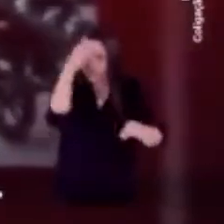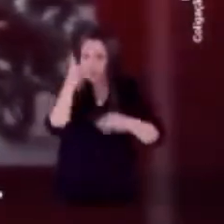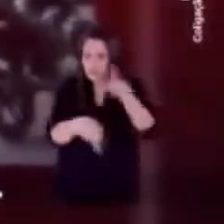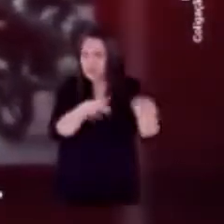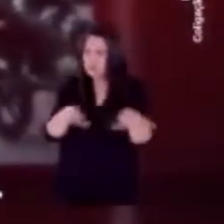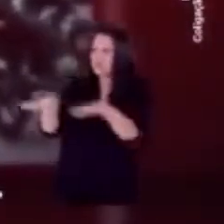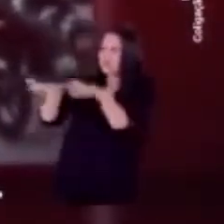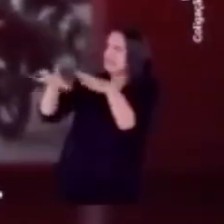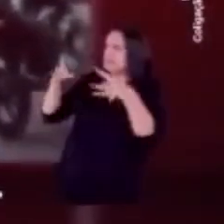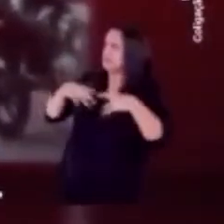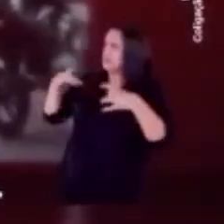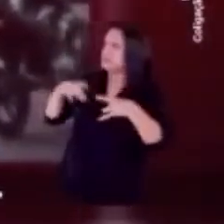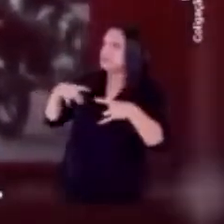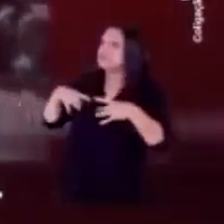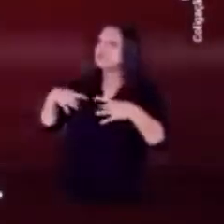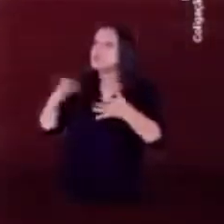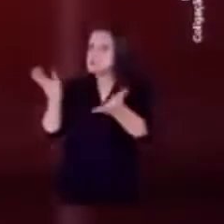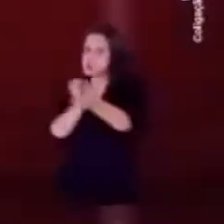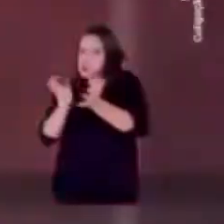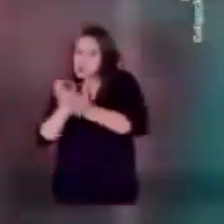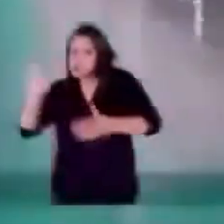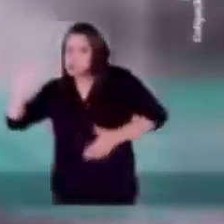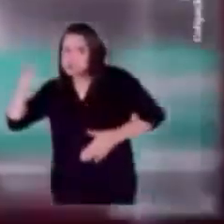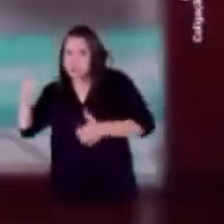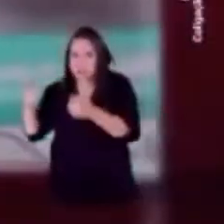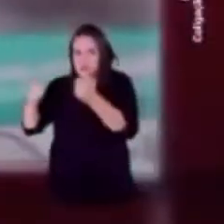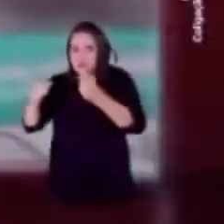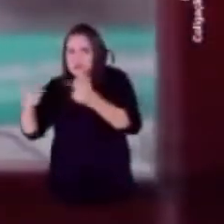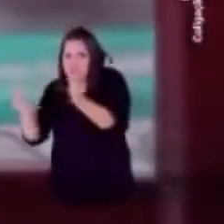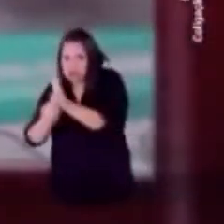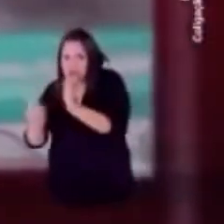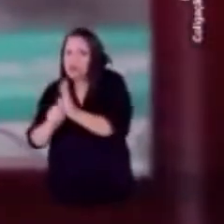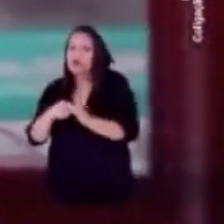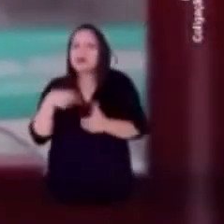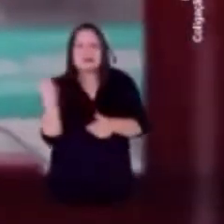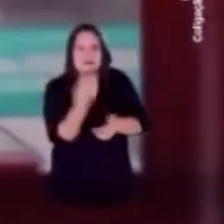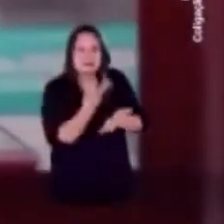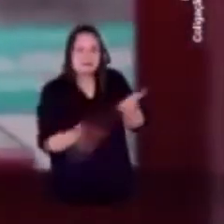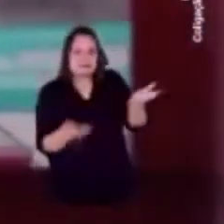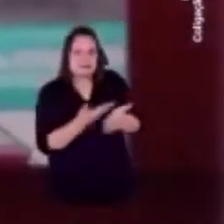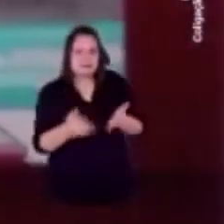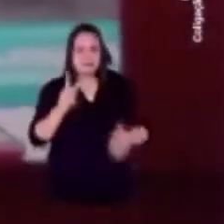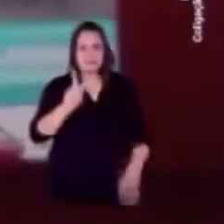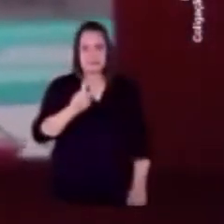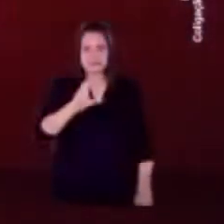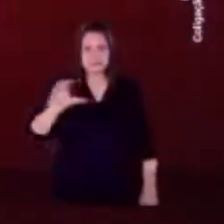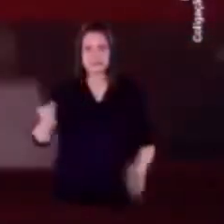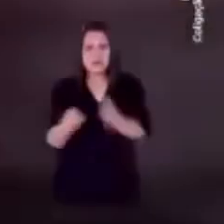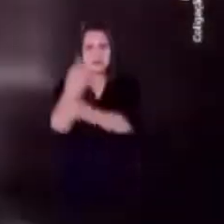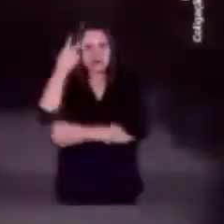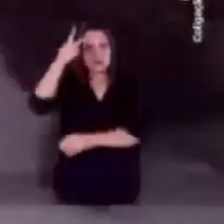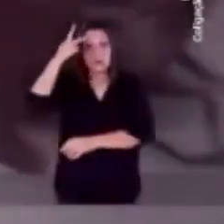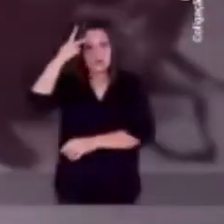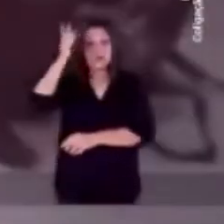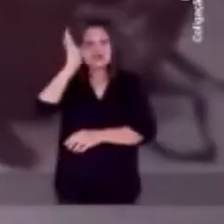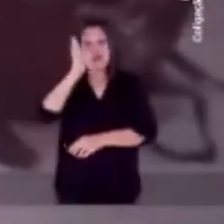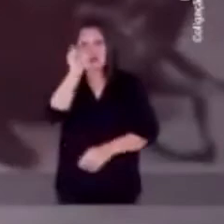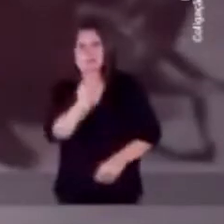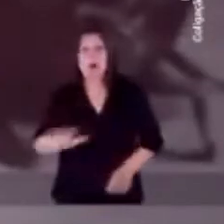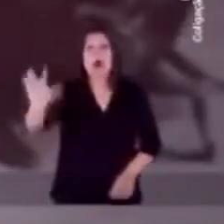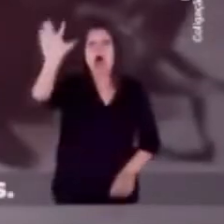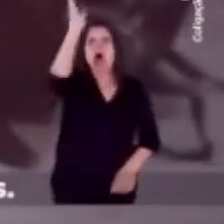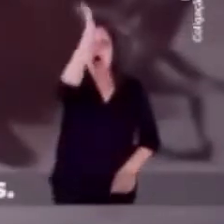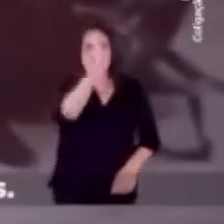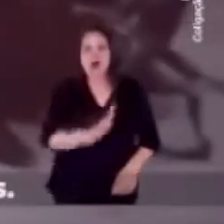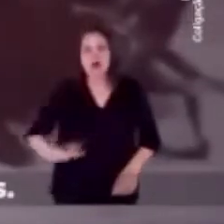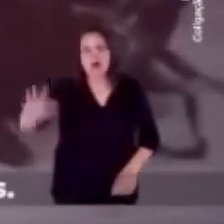Estamos perdendo a guerra contra o tráfico. O PCC começou em São Paulo e já está em todo o território